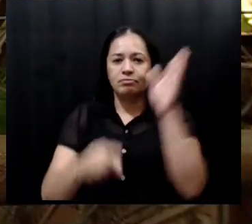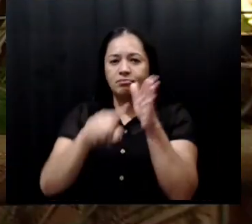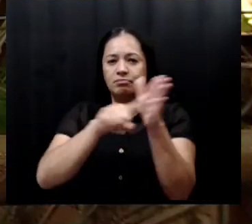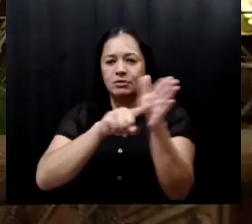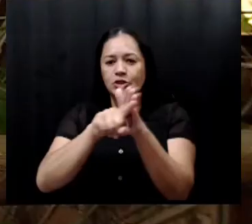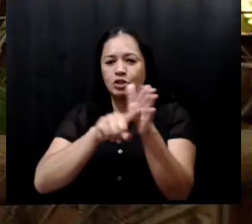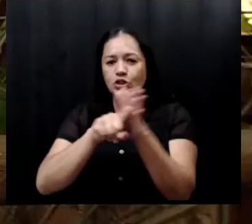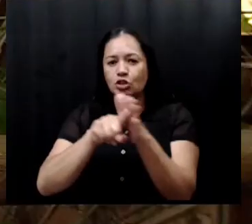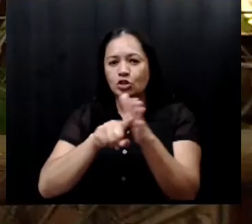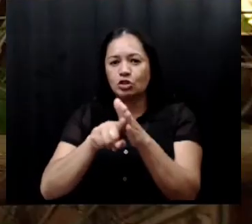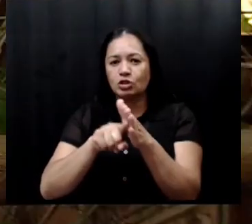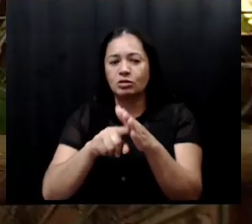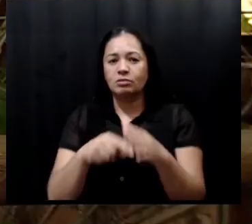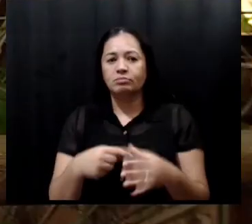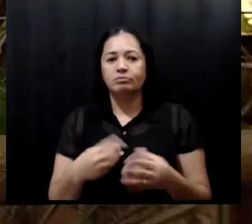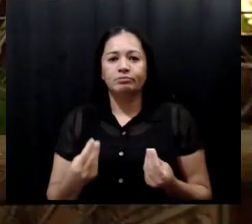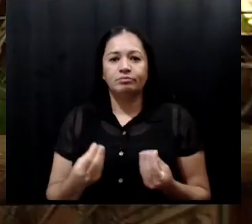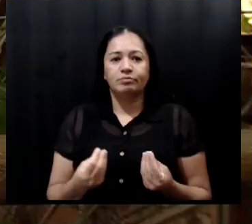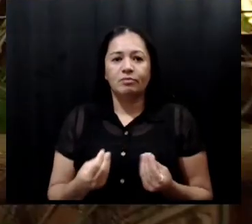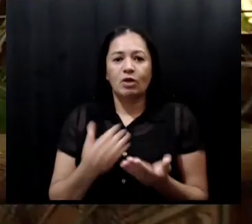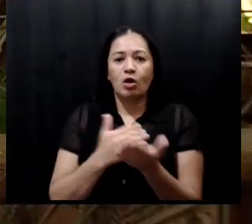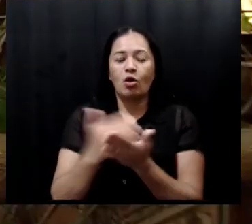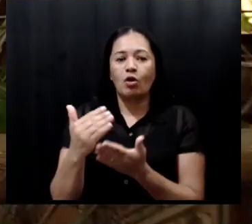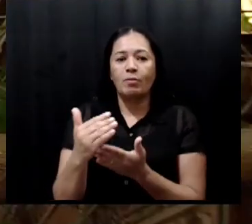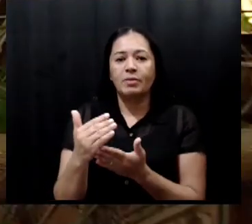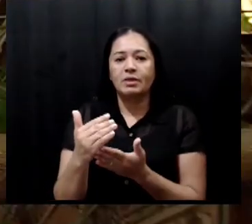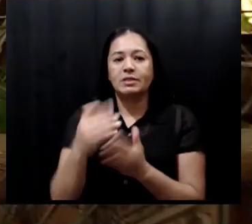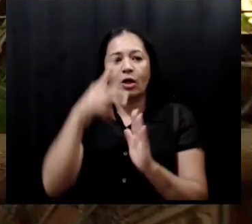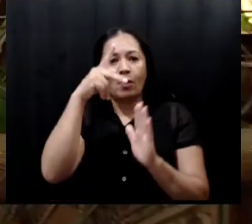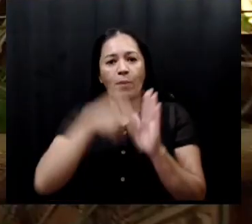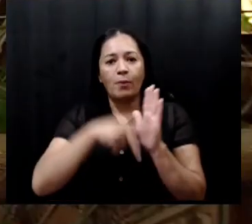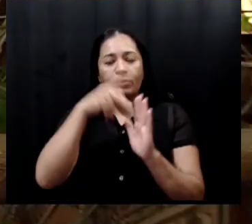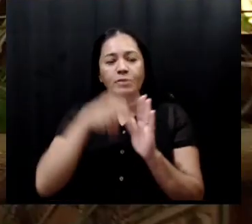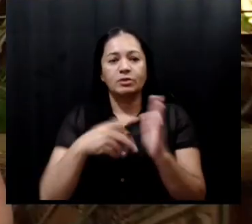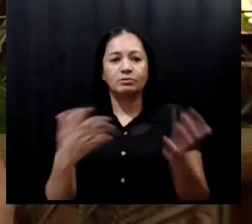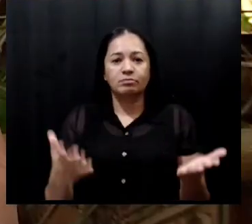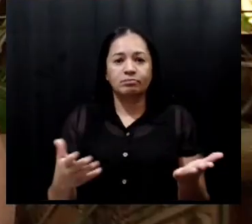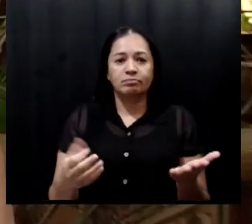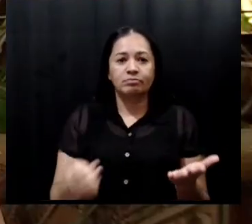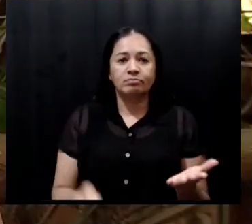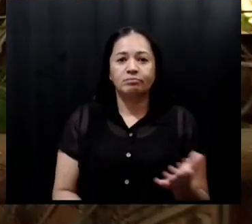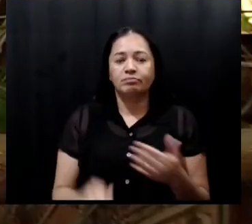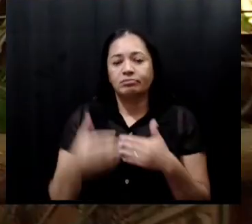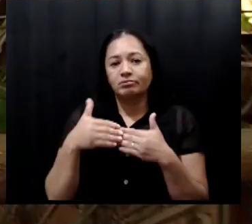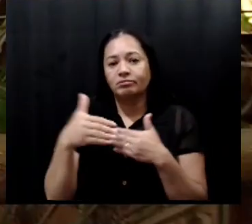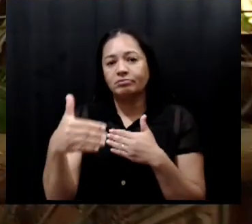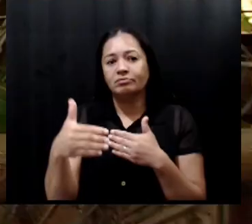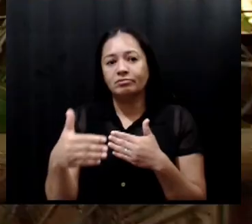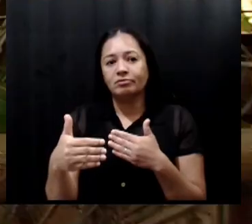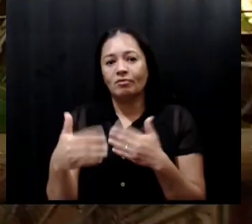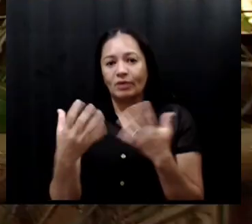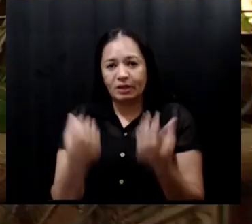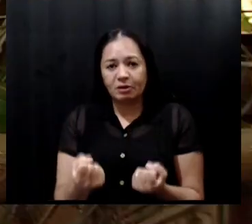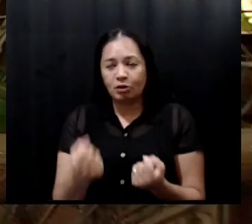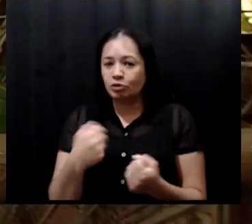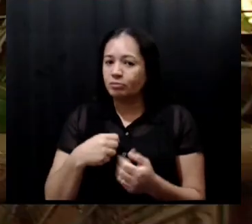para começar a idealizar o projeto, né? E aí, a partir do momento que a gente abraçou a causa, a gente foi para cima. Por que vocês